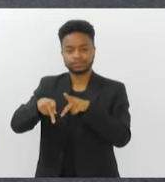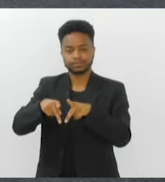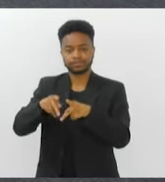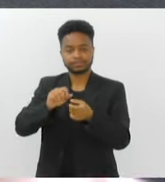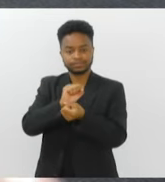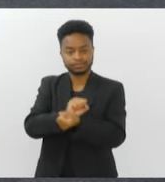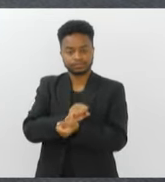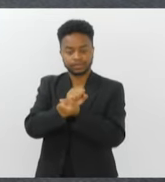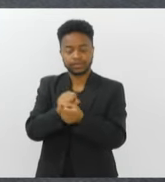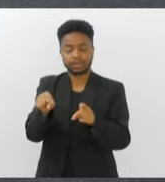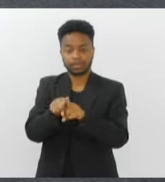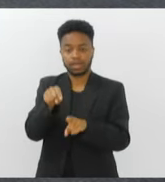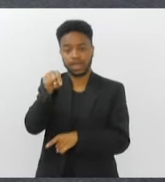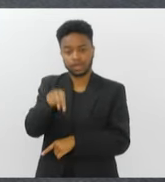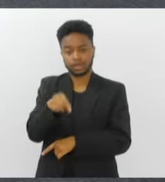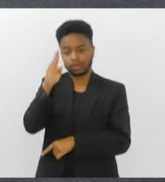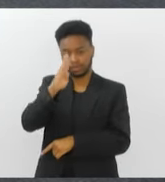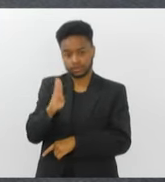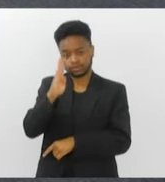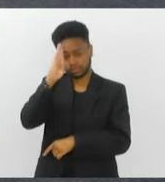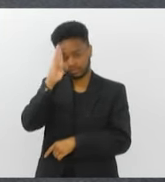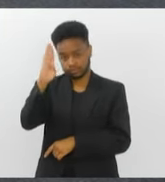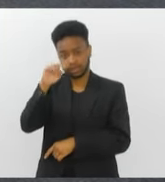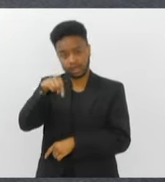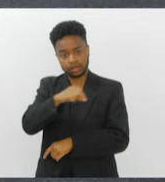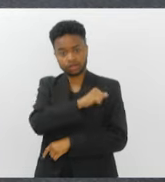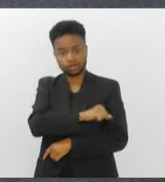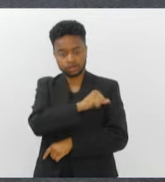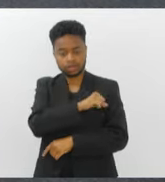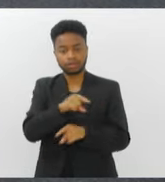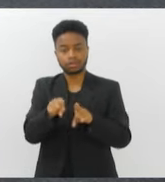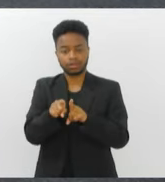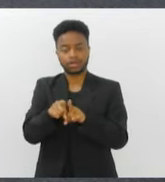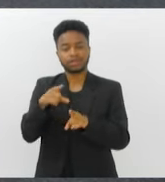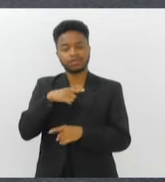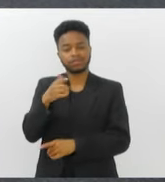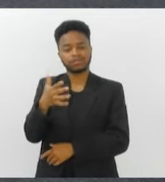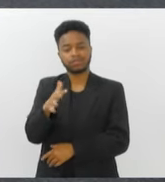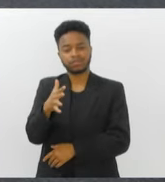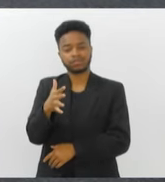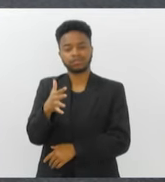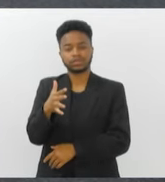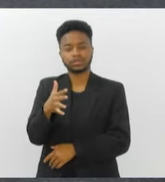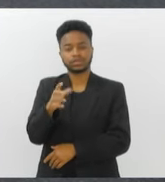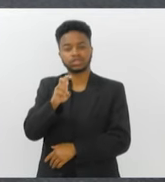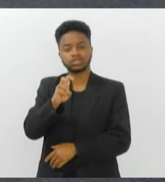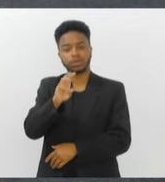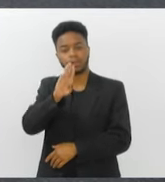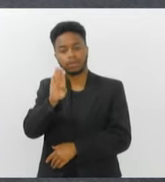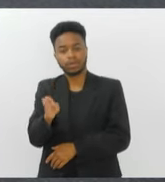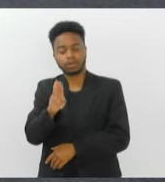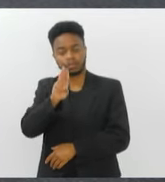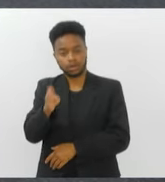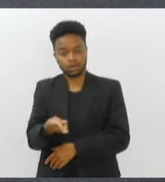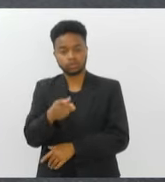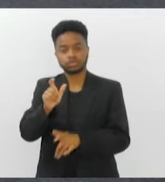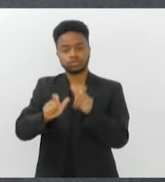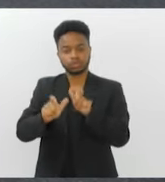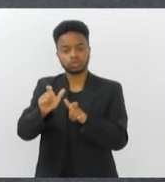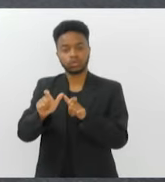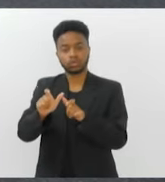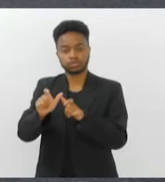e o Brasil, em especial, Rio de Janeiro. A gente teve pelo menos aí cerca de 5 milhões de pessoas que